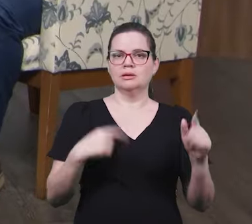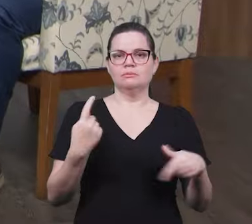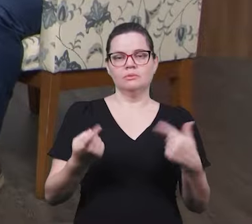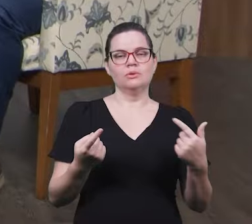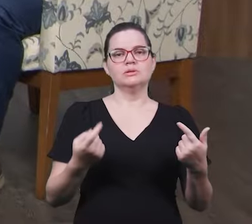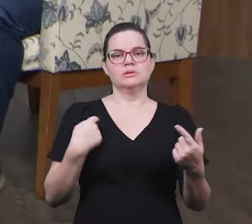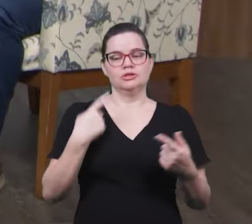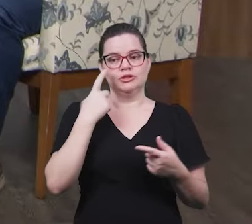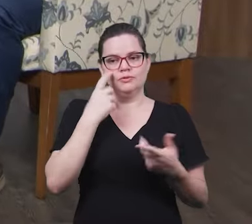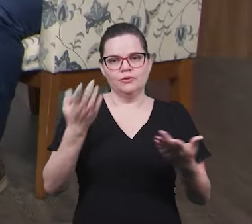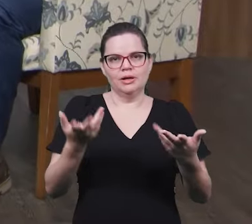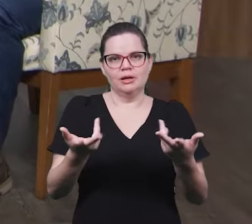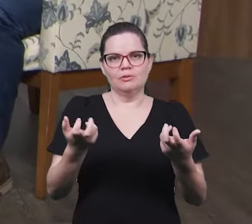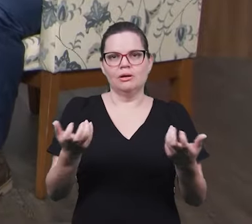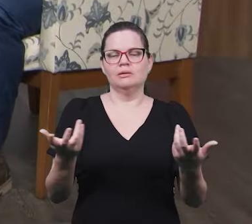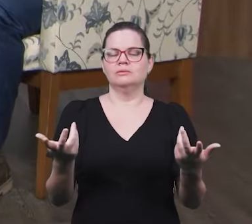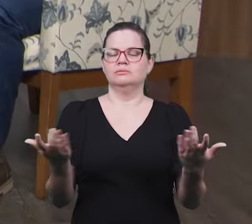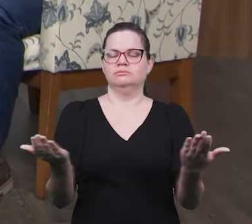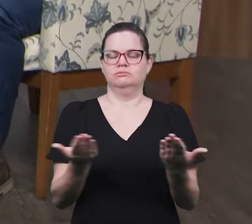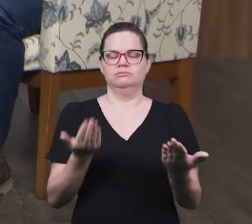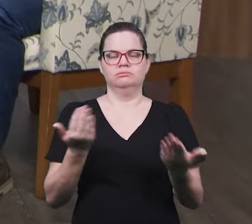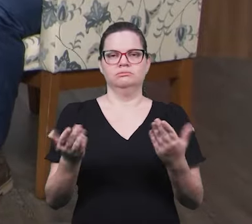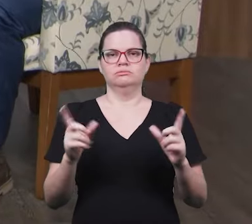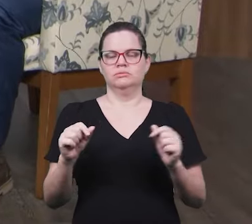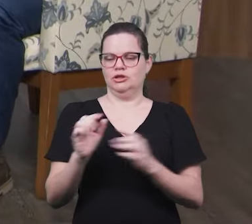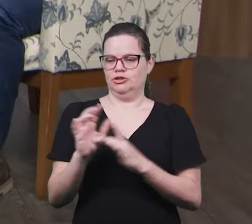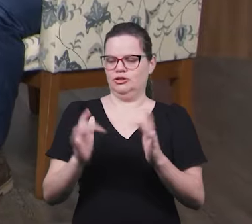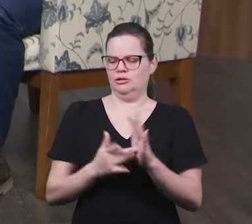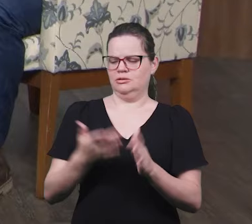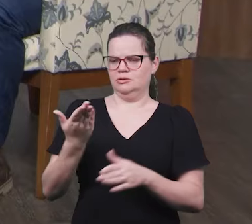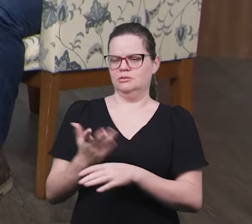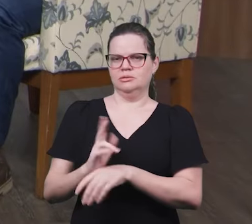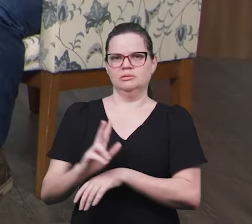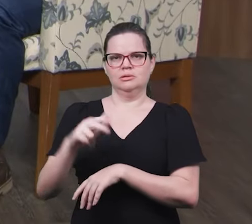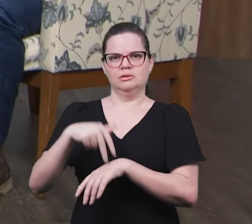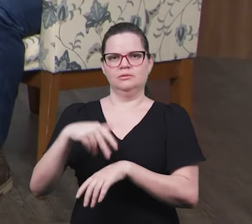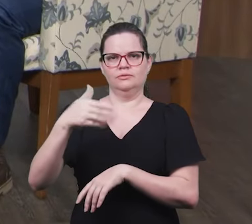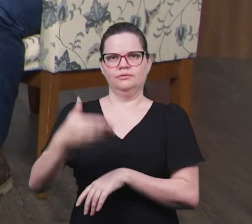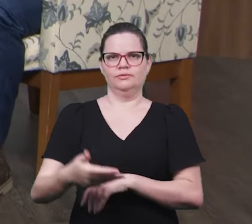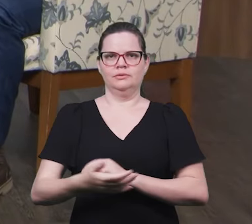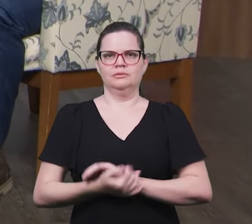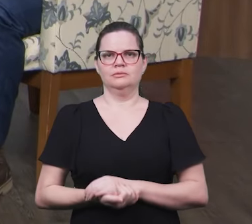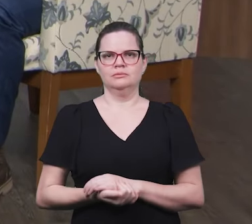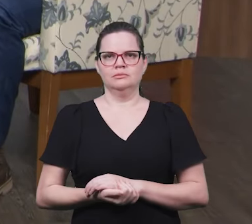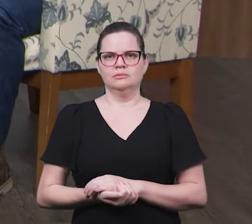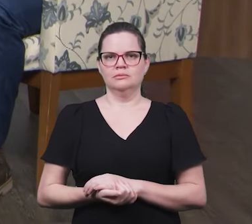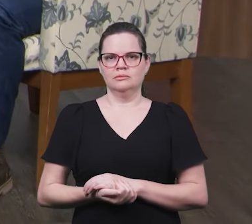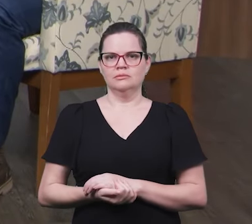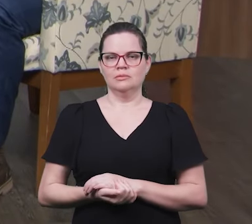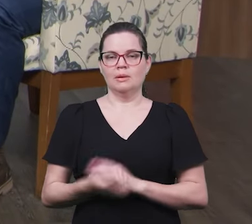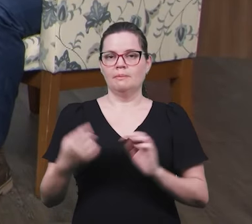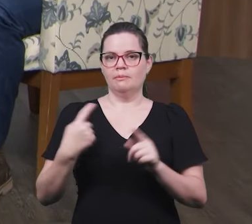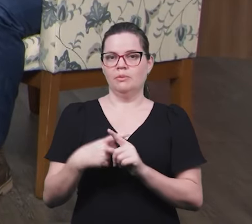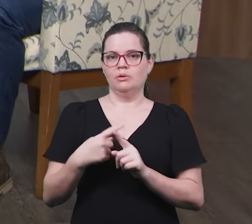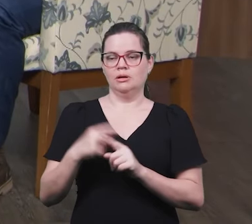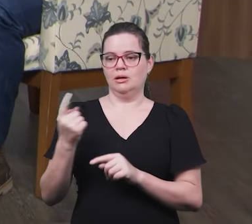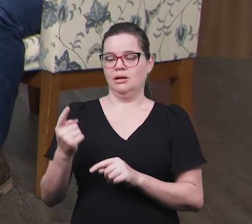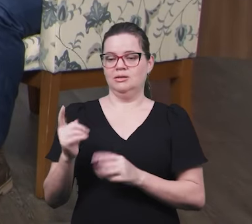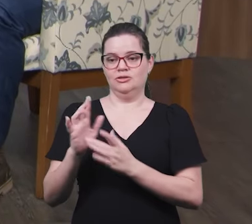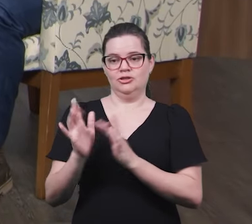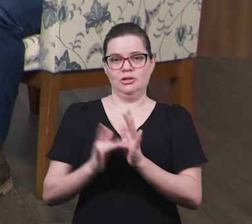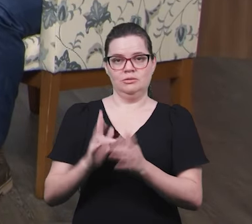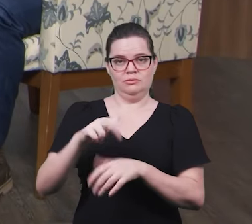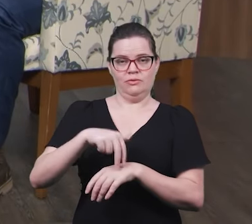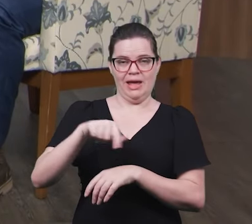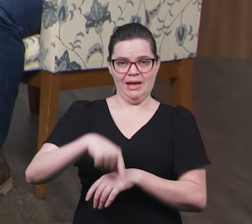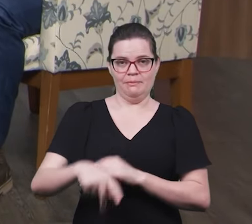que veio como se fosse do exterior, né? Moisés veio de fora. Isso. Ele veio,